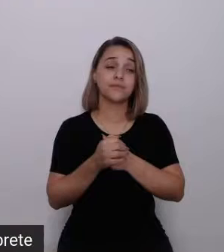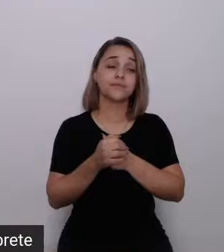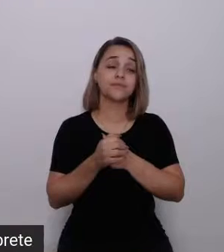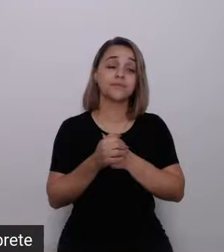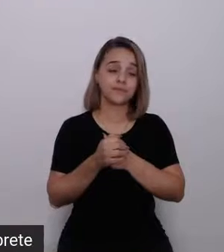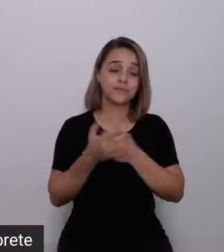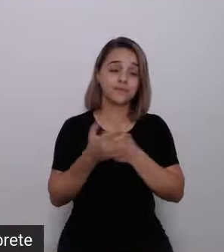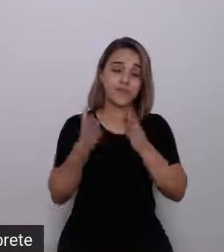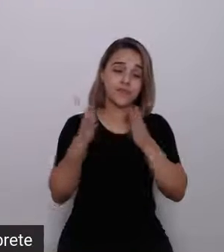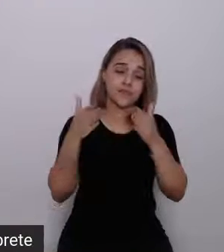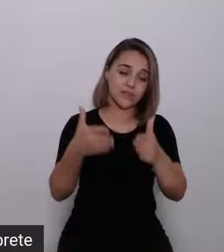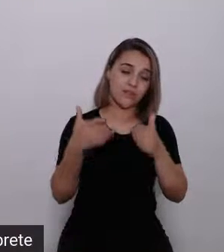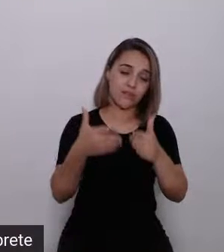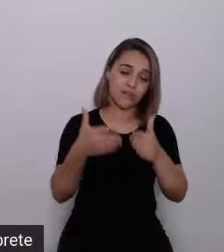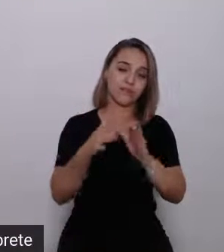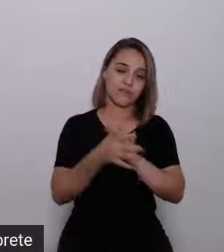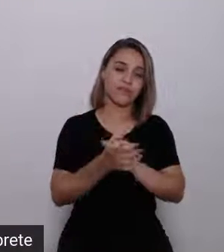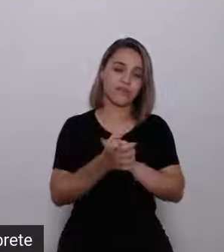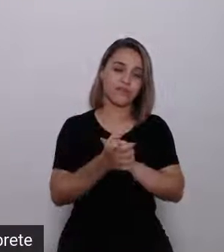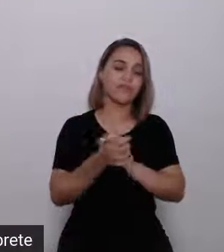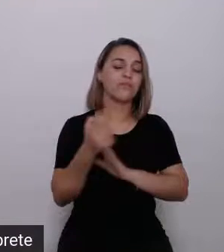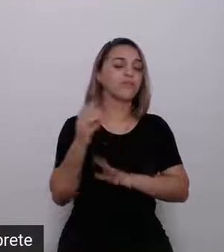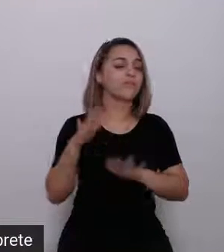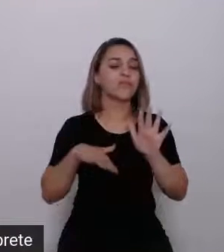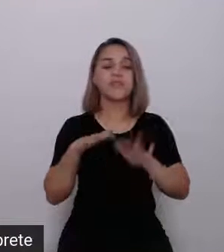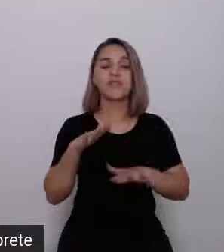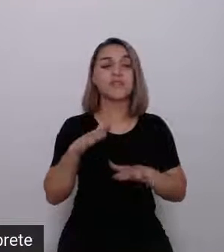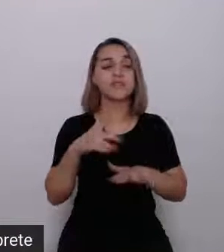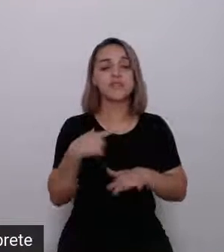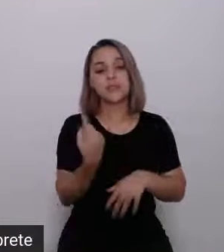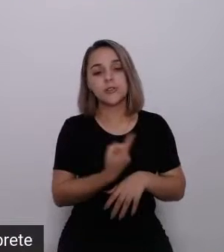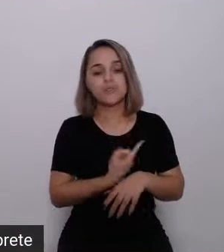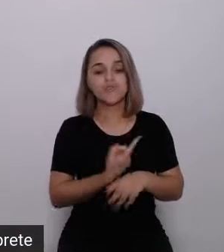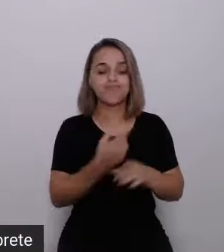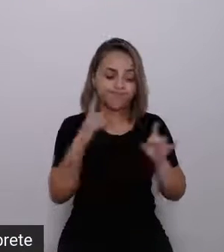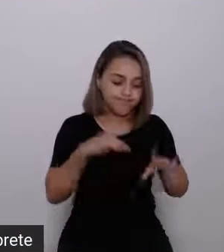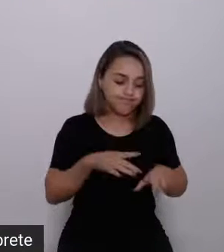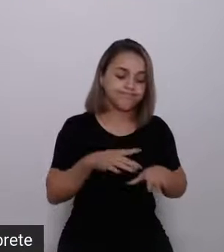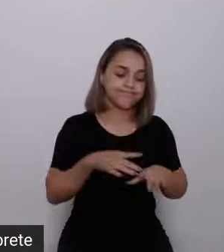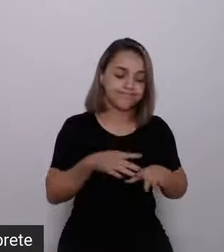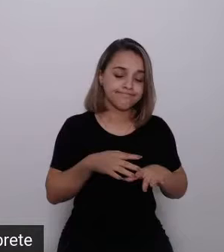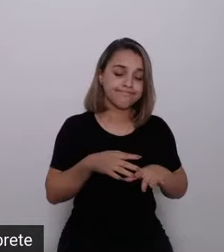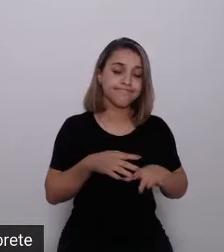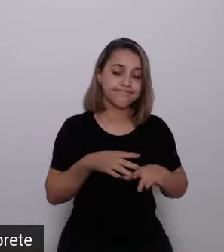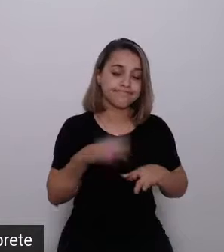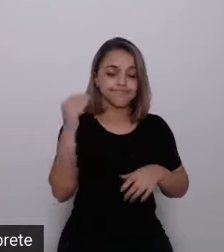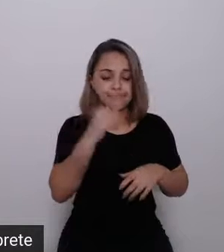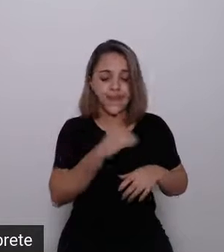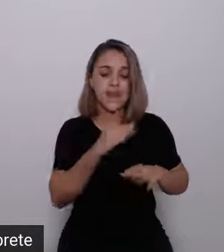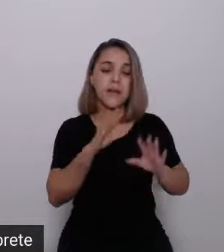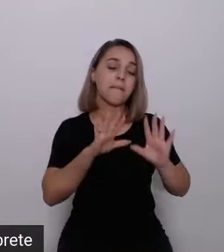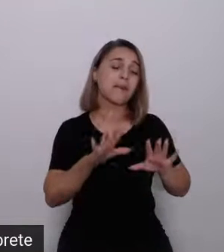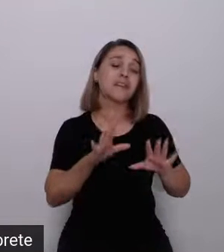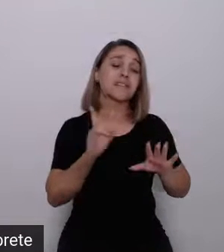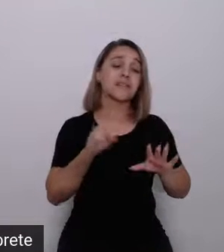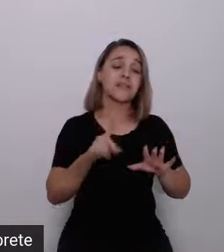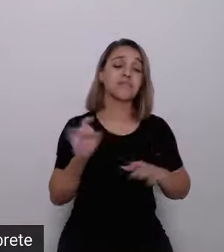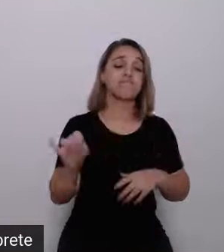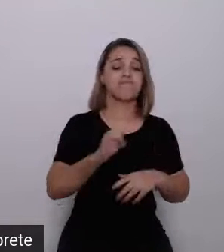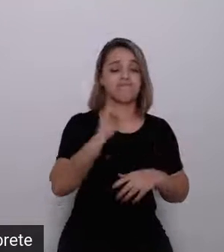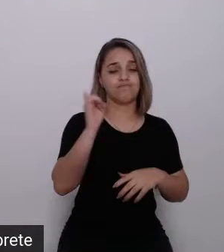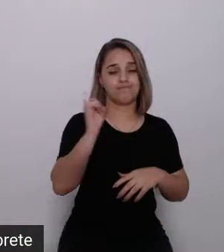sentido. Talvez a gente se decepcione, mas nesse sentido eu acho um momento importante dessa